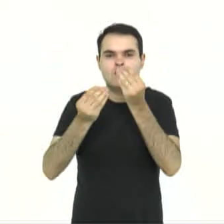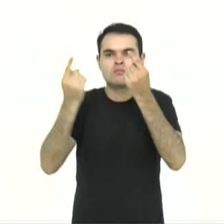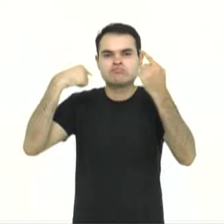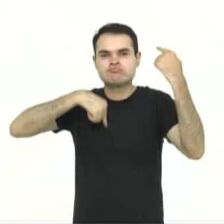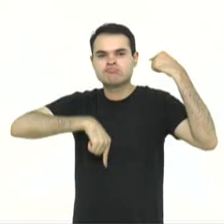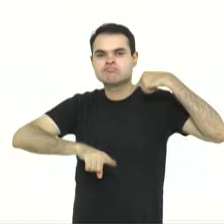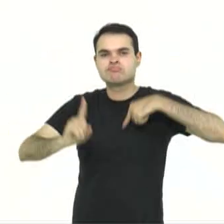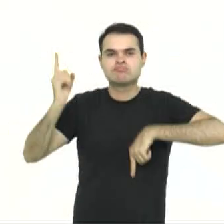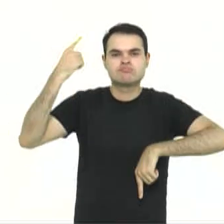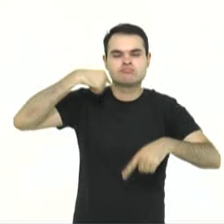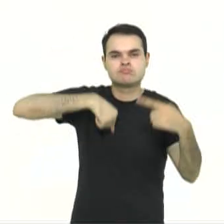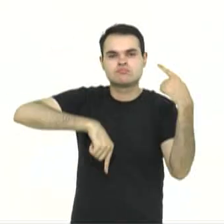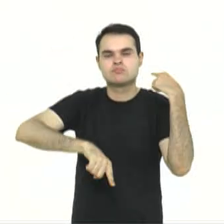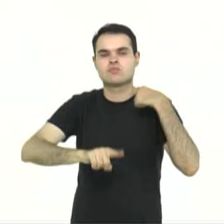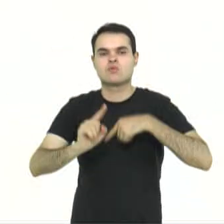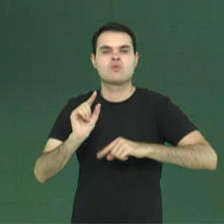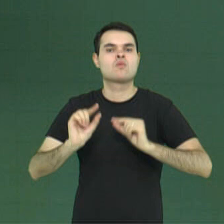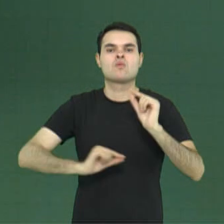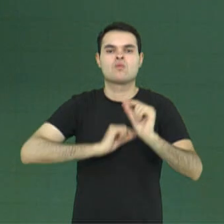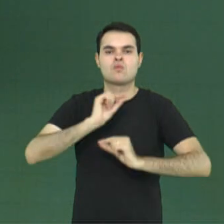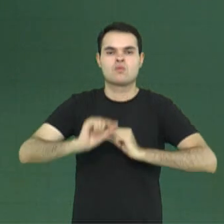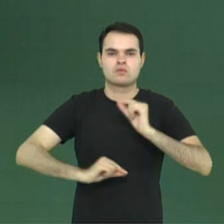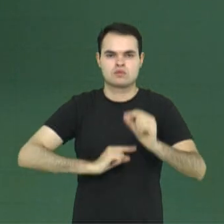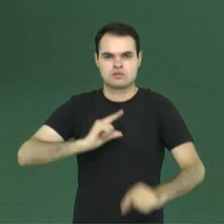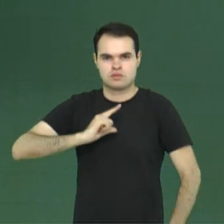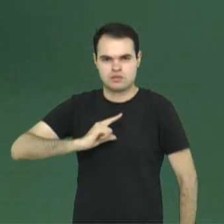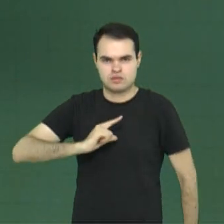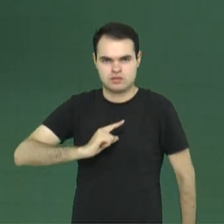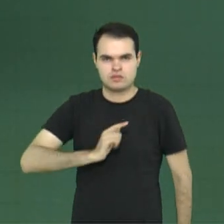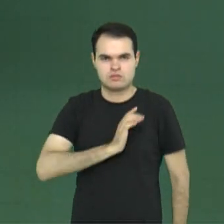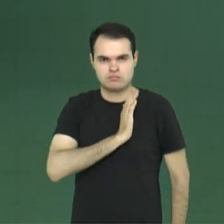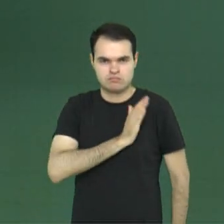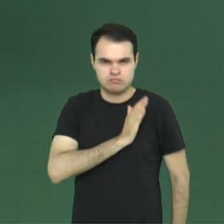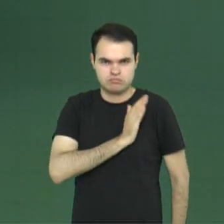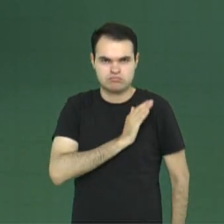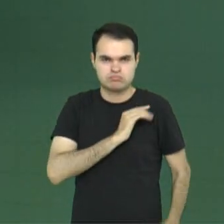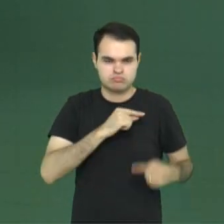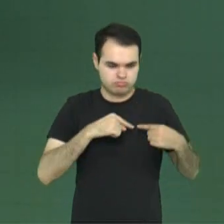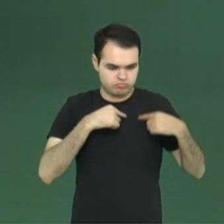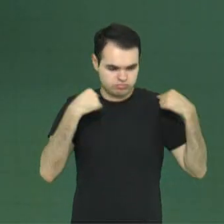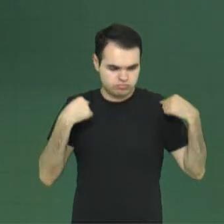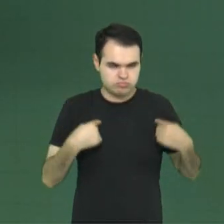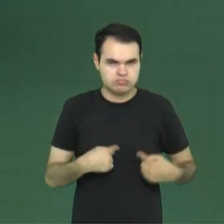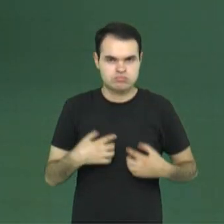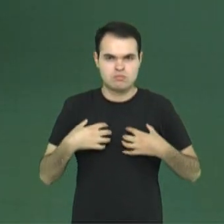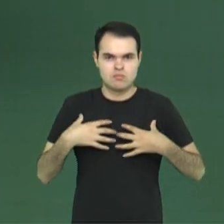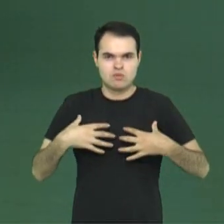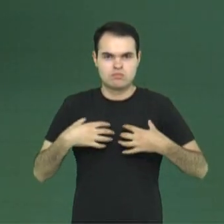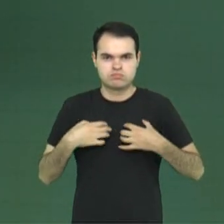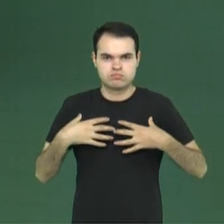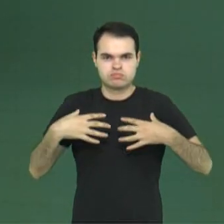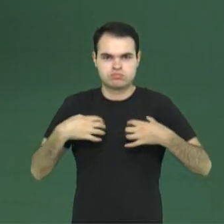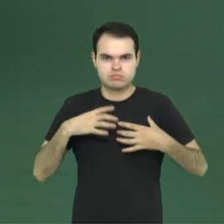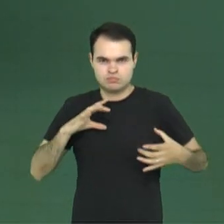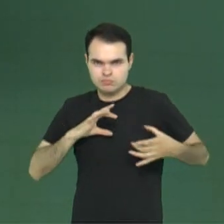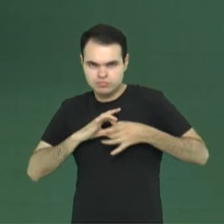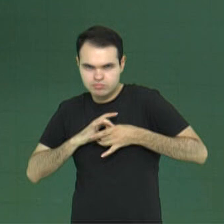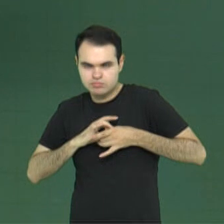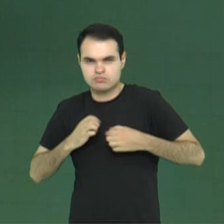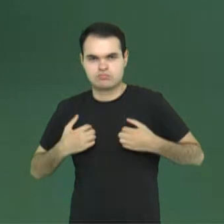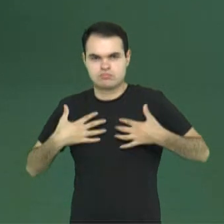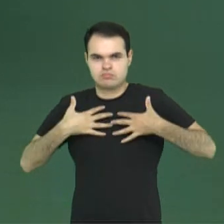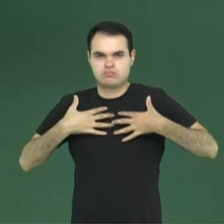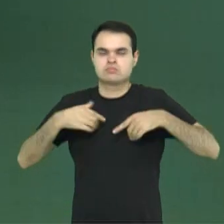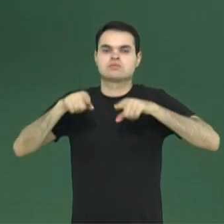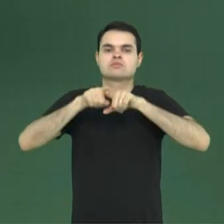circulação. O que está mostrando esse esquema aqui? Que ela vai ter uma circulação sistêmica, uma circulação pulmonar, que vai ser aquela relacionada ao pulmão,